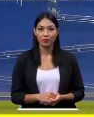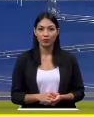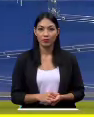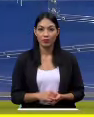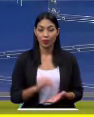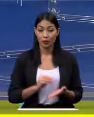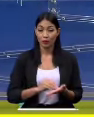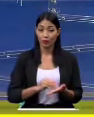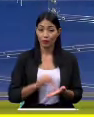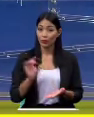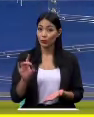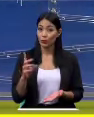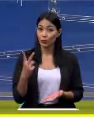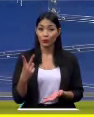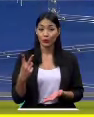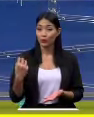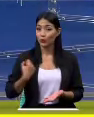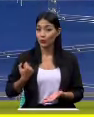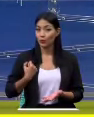2 números.